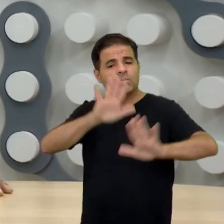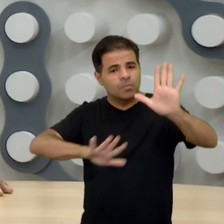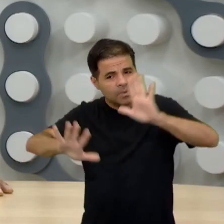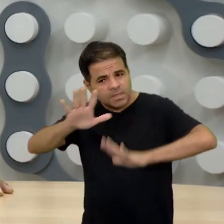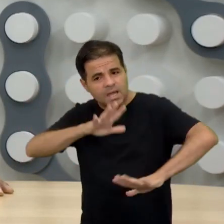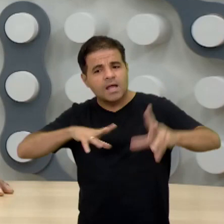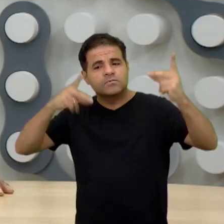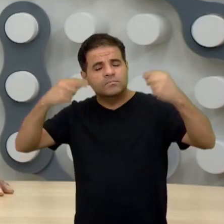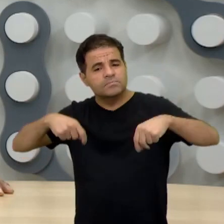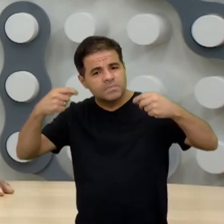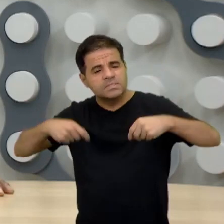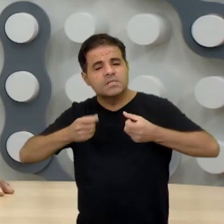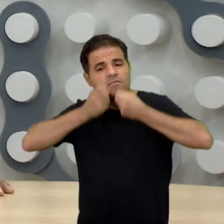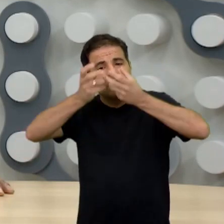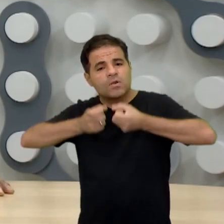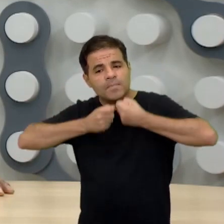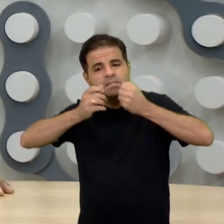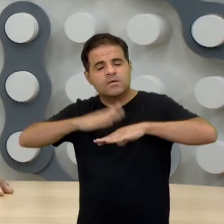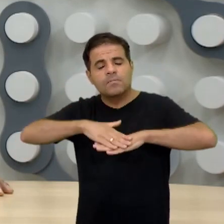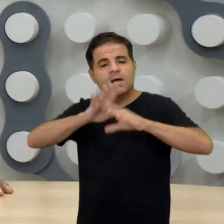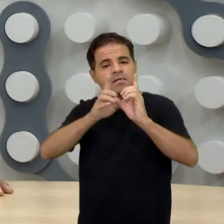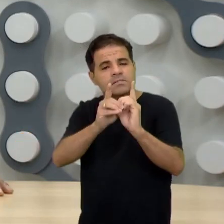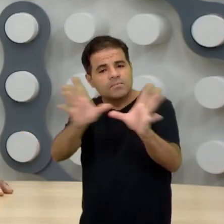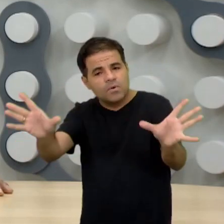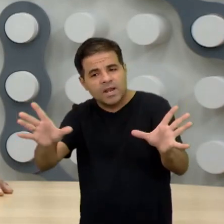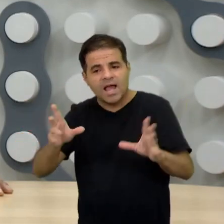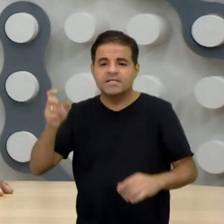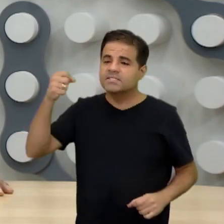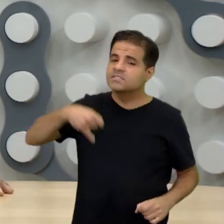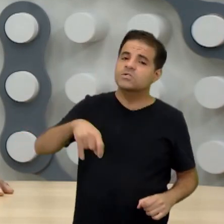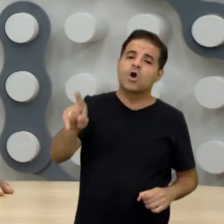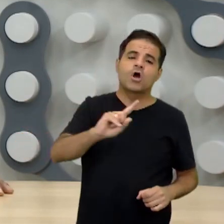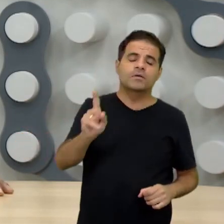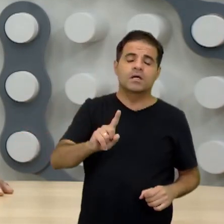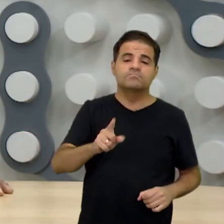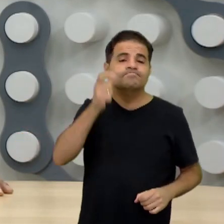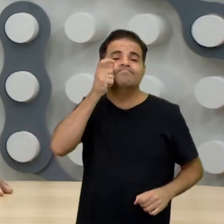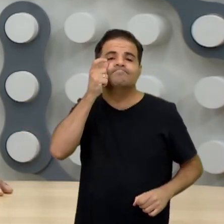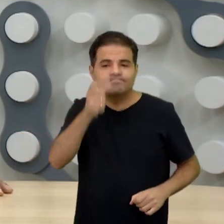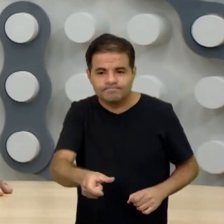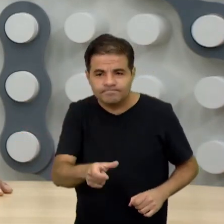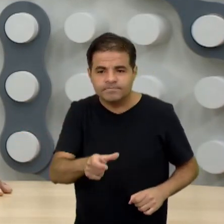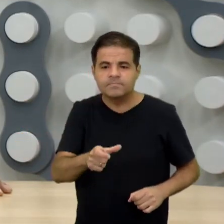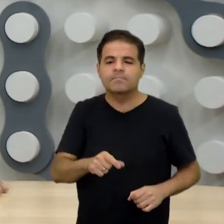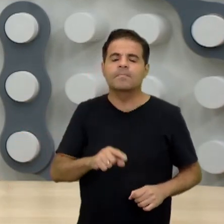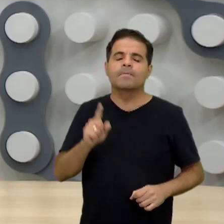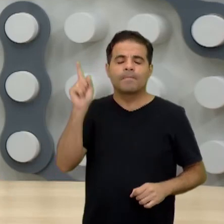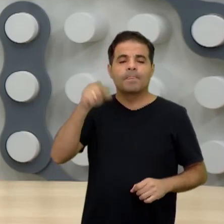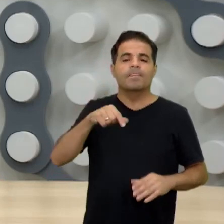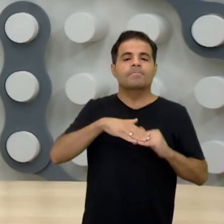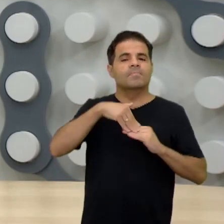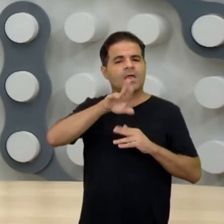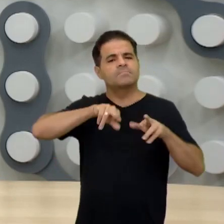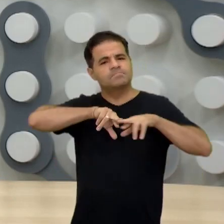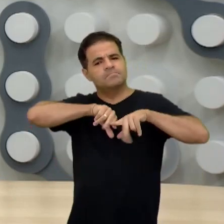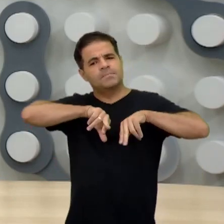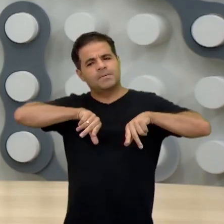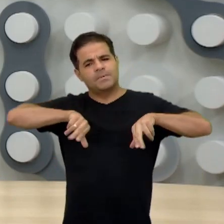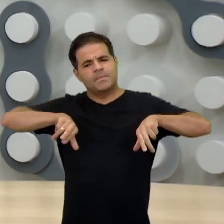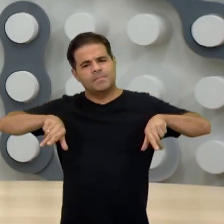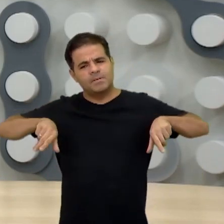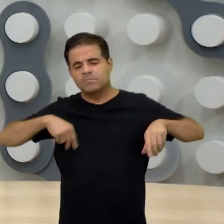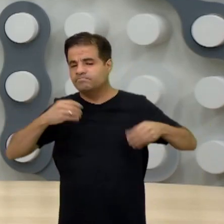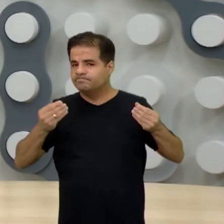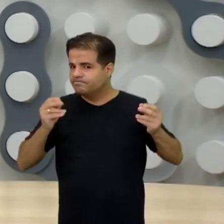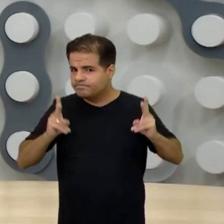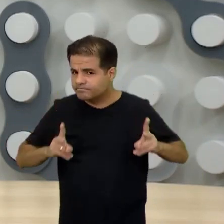cuidado? A informação ficou mais democrática ou não? Os interesses são um pouco mais diversificados